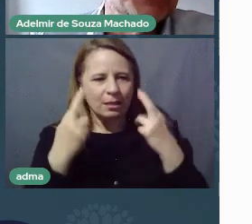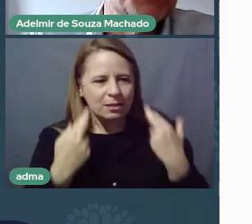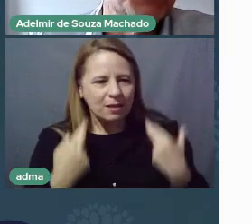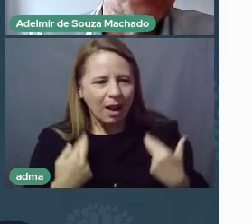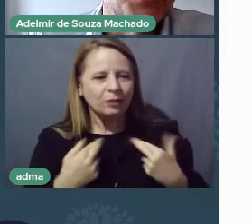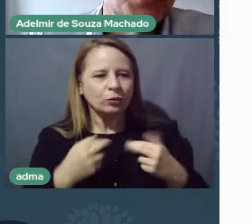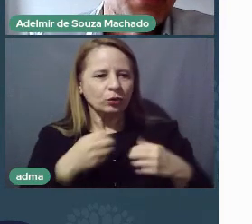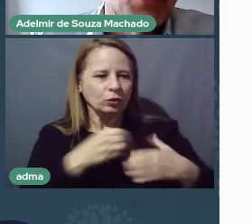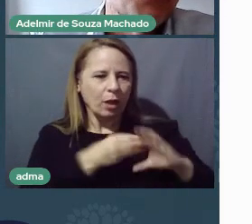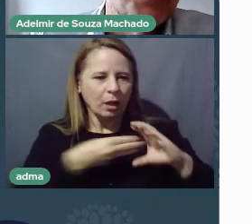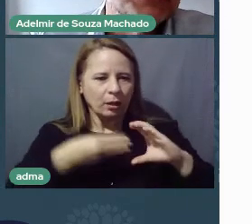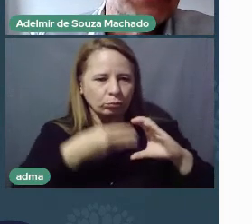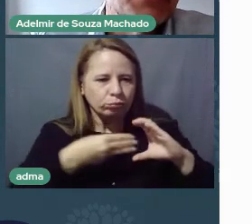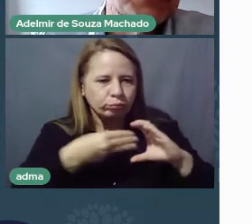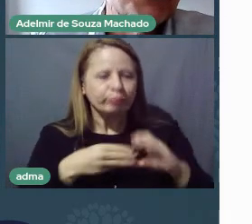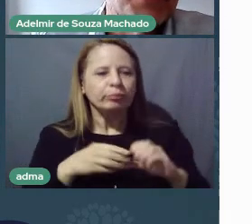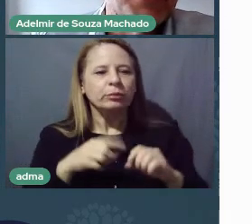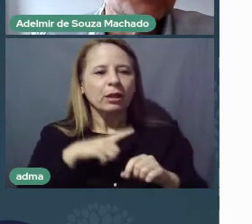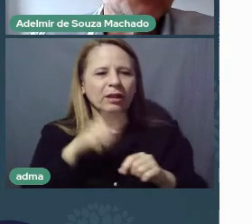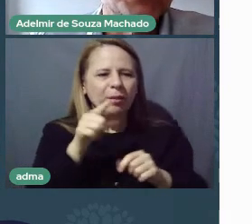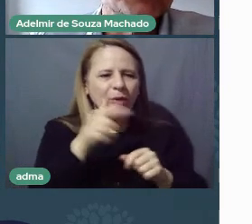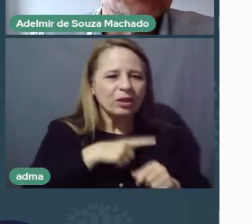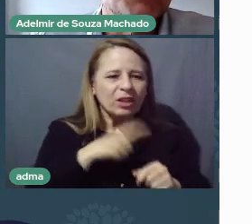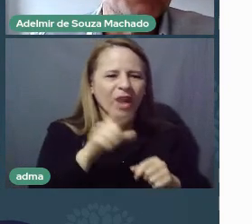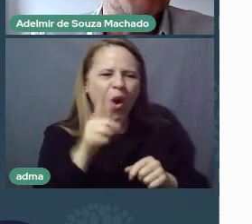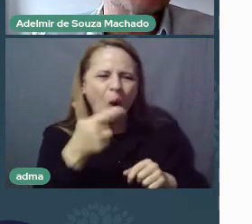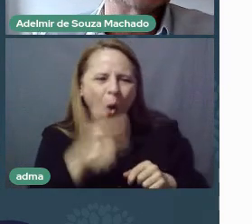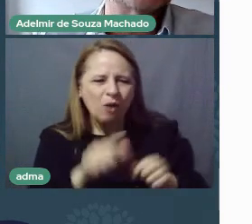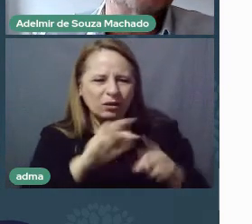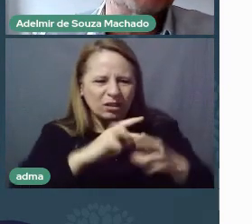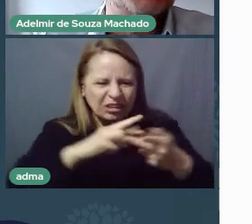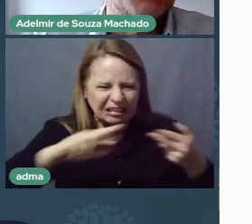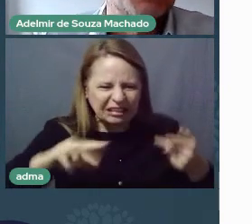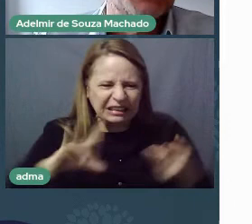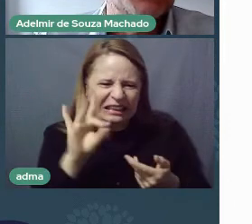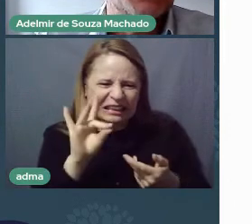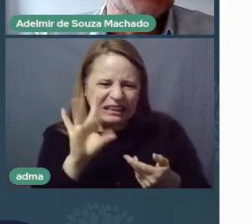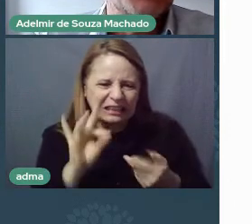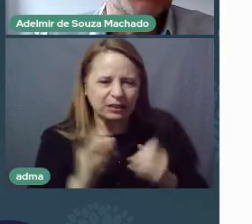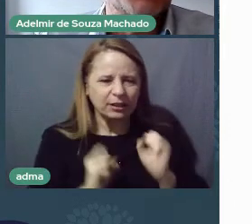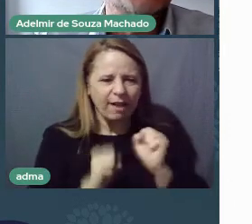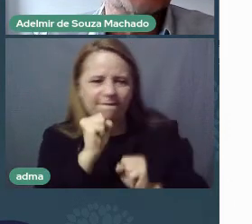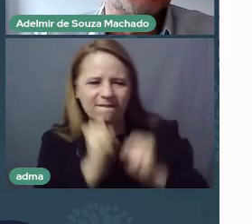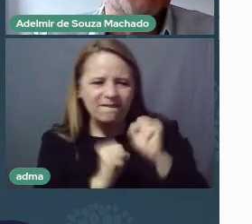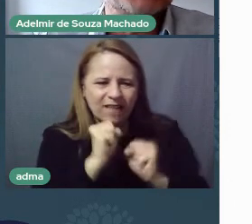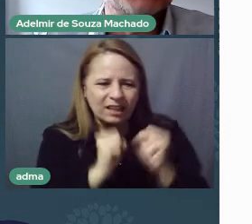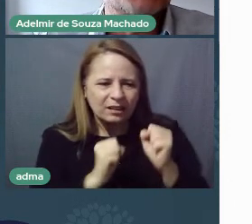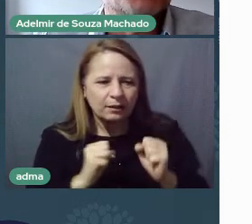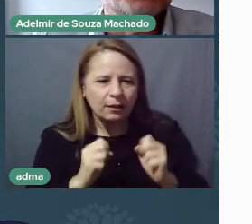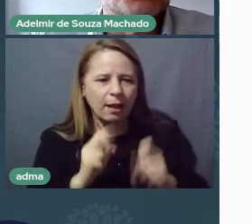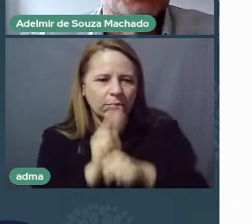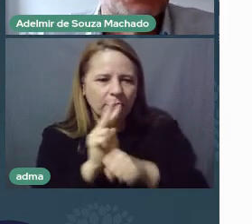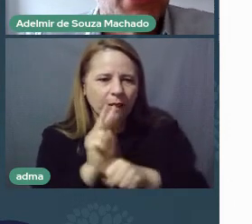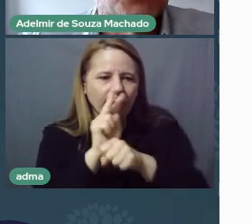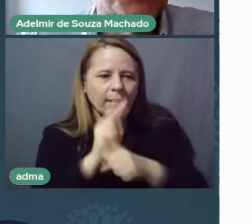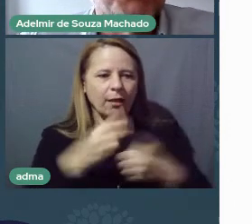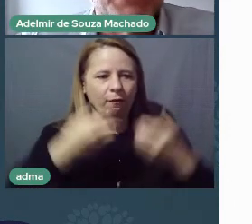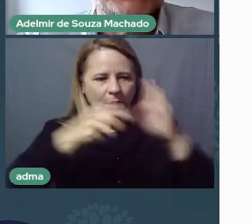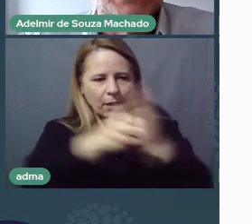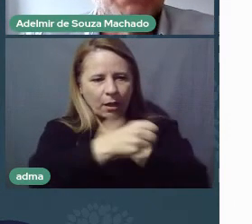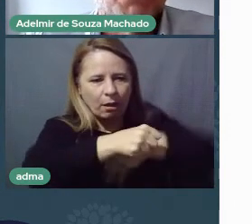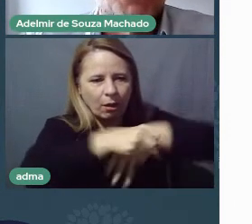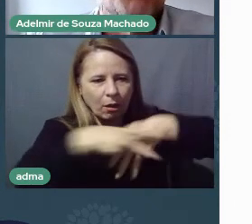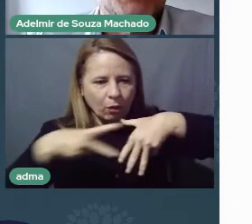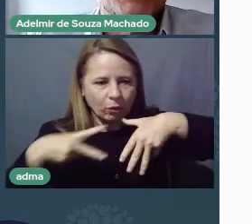aqui pintadinho, algumas células inflamatórias que estão aí para se defender. E aqui, onde eu estou passando o cursor, é